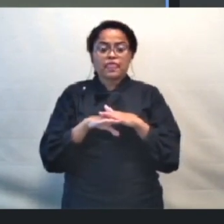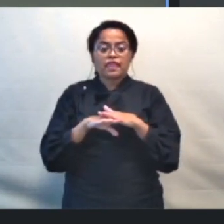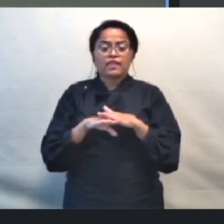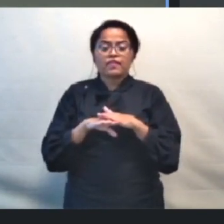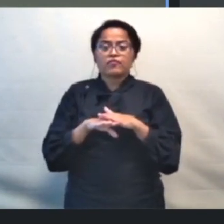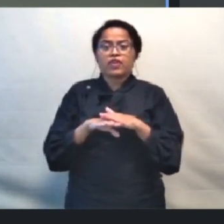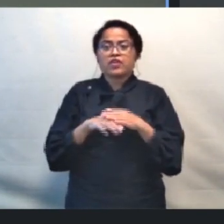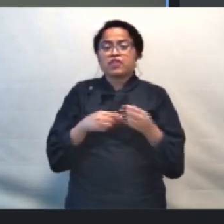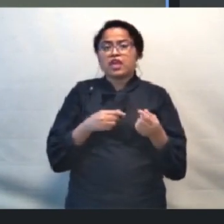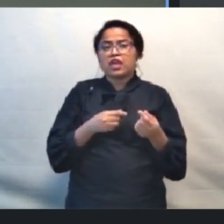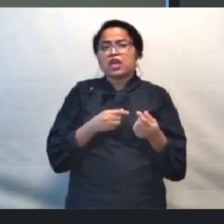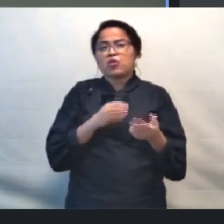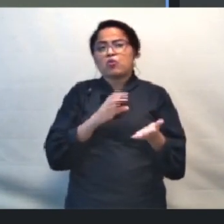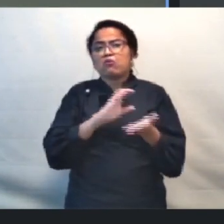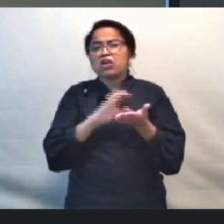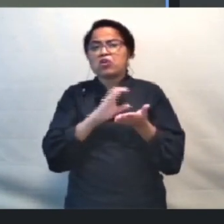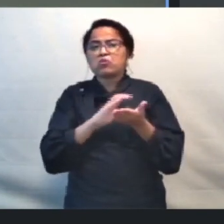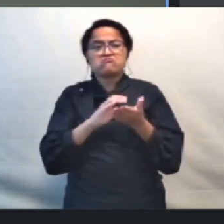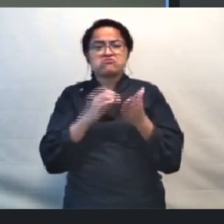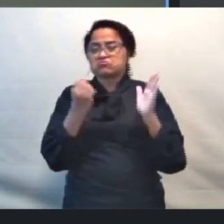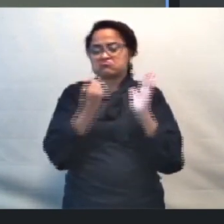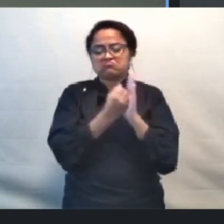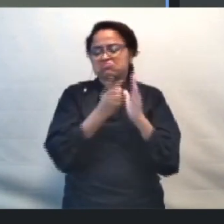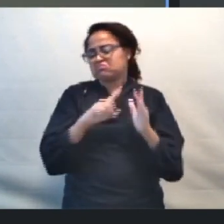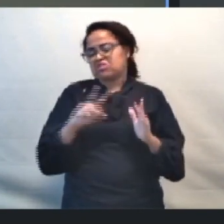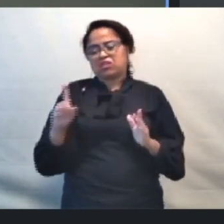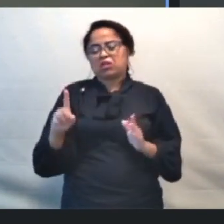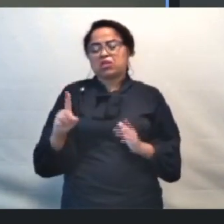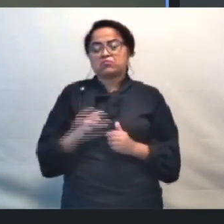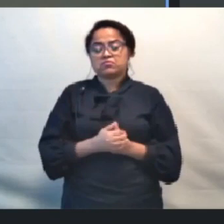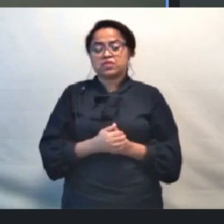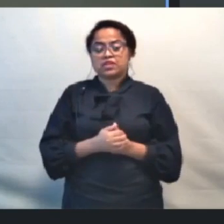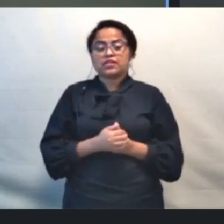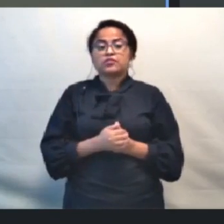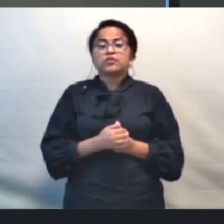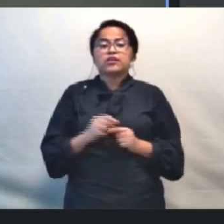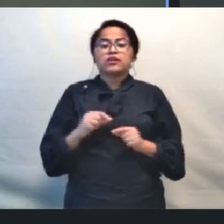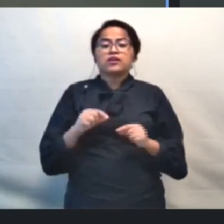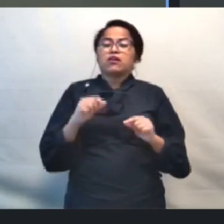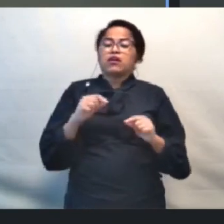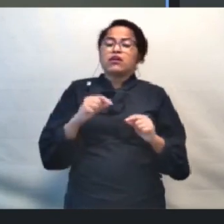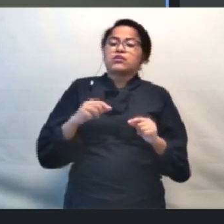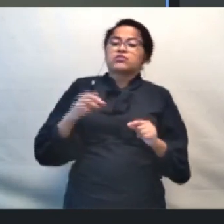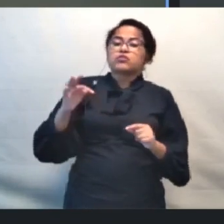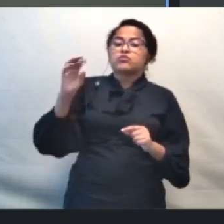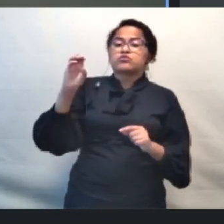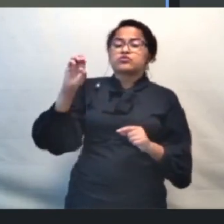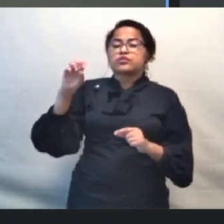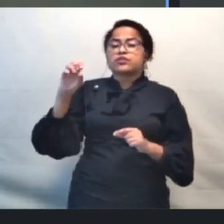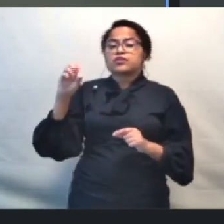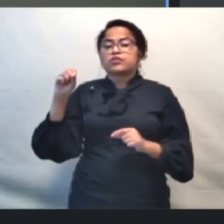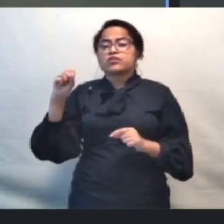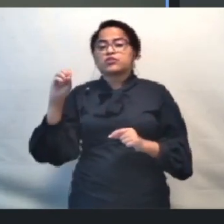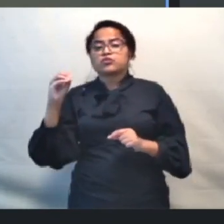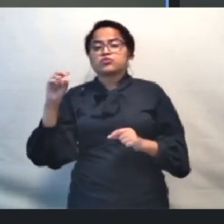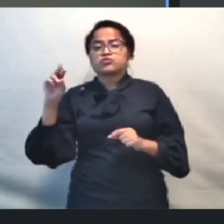carimbado. Esse recurso que nós estamos falando de Tesouro, né, dentro dos 204 milhões, eles somam um